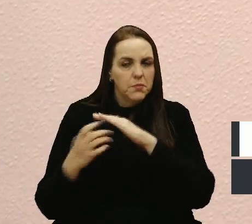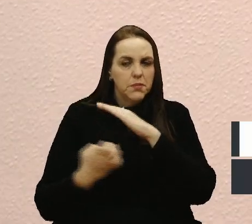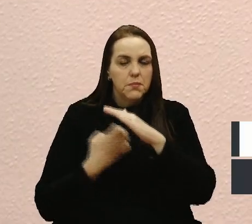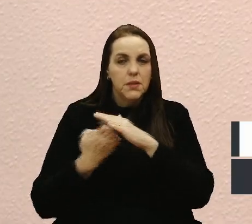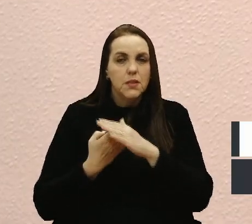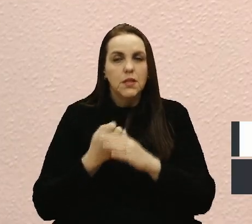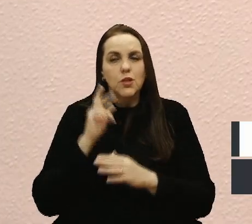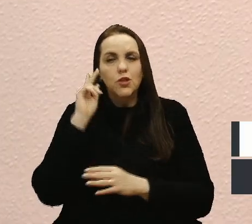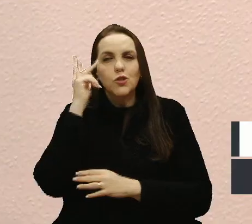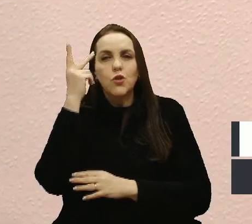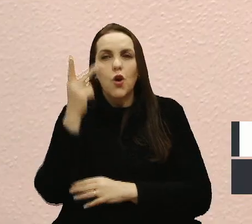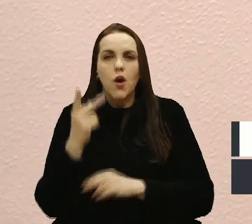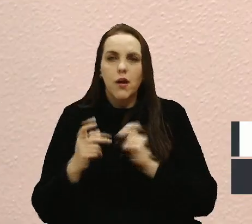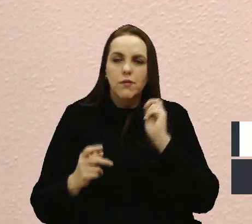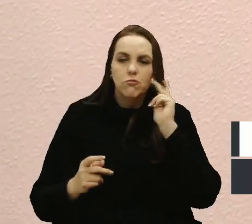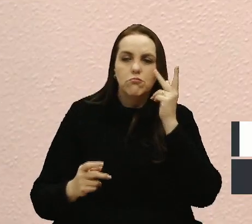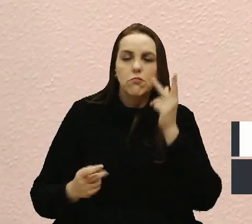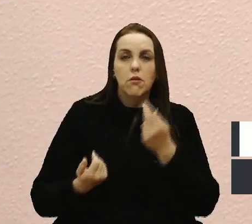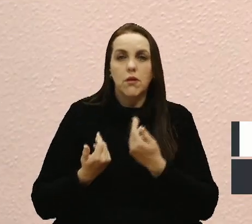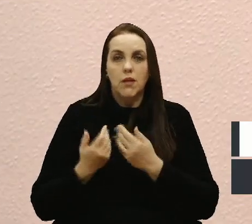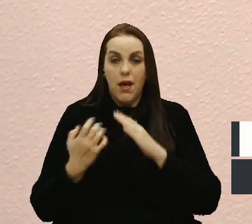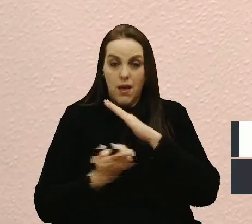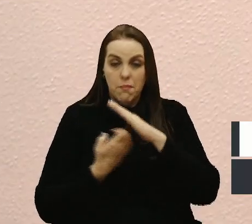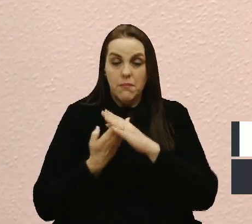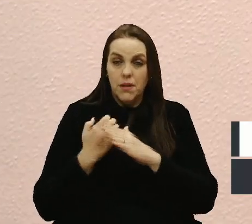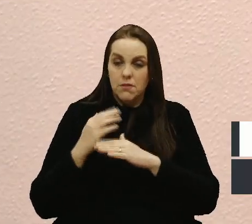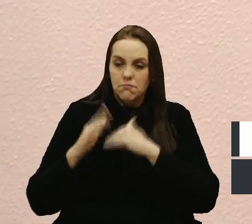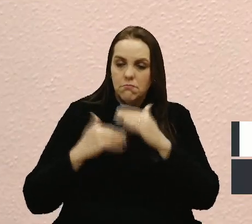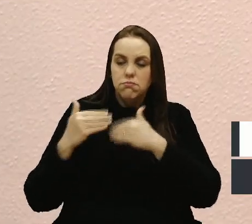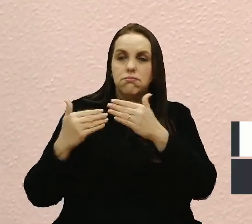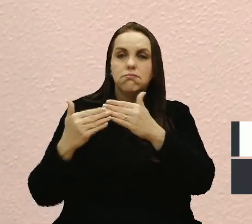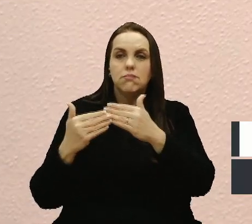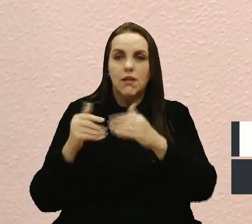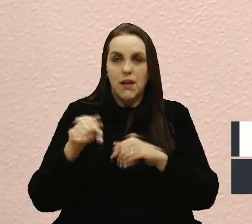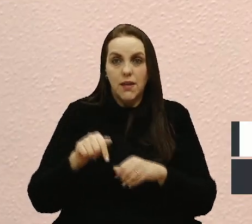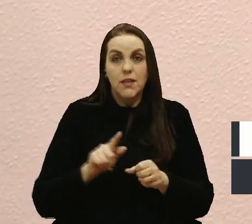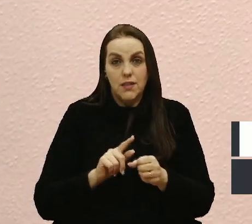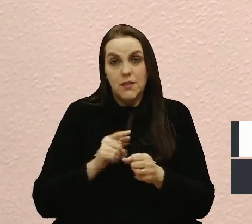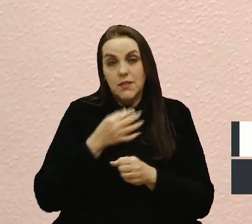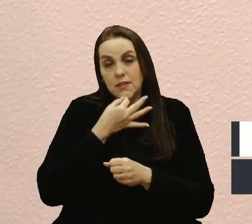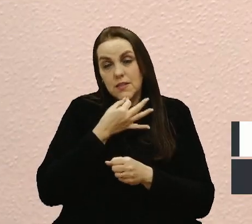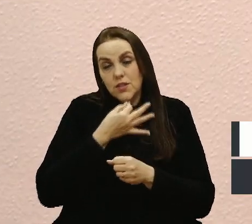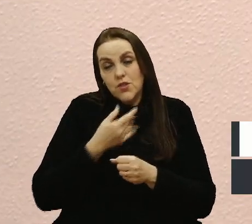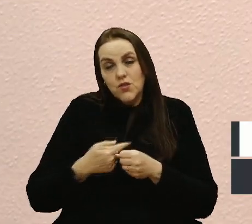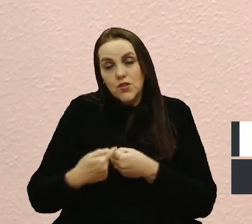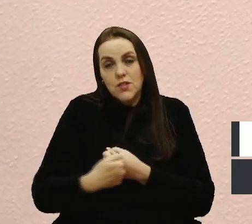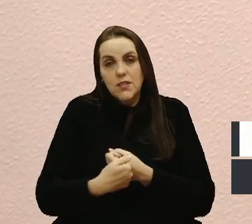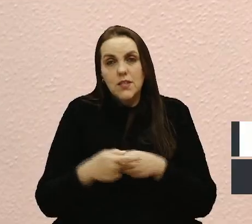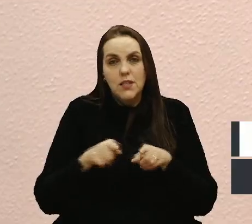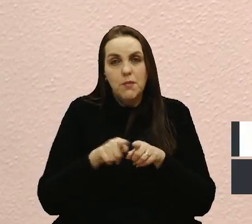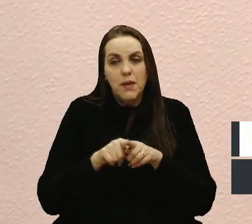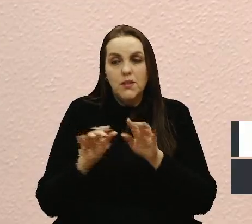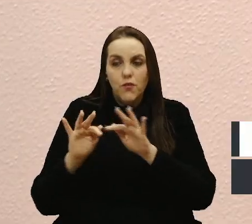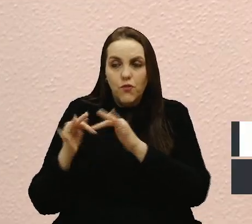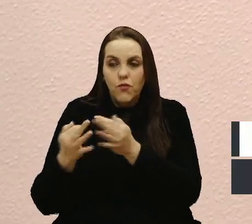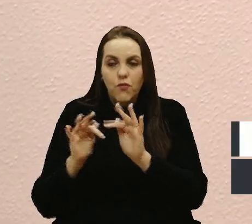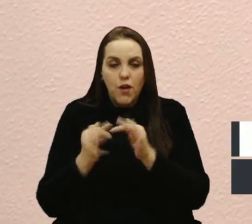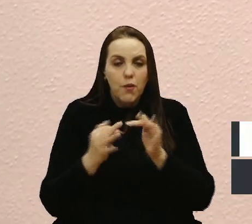histórias, quanto essa empresa contribuiu para o desenvolvimento de Caxias do Sul e quantas histórias em diversas